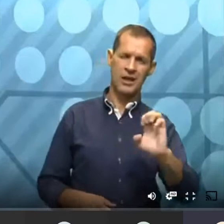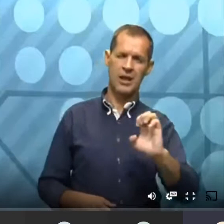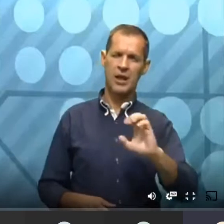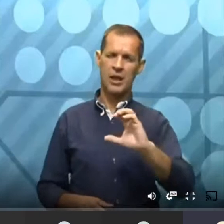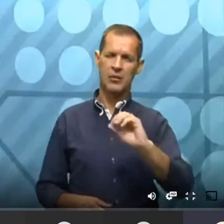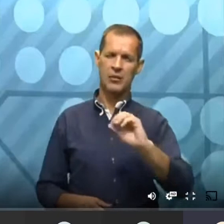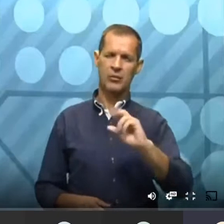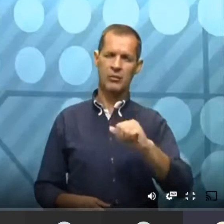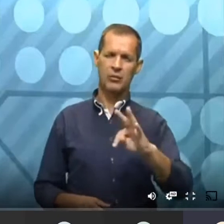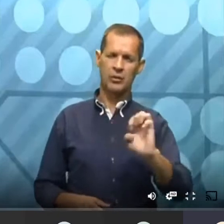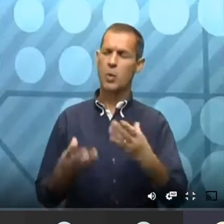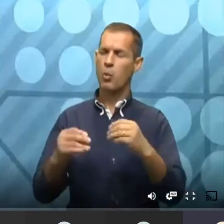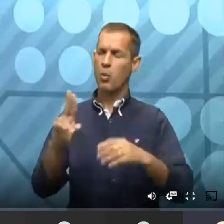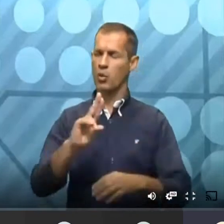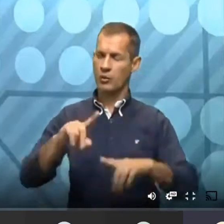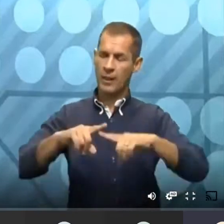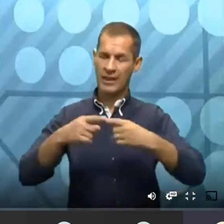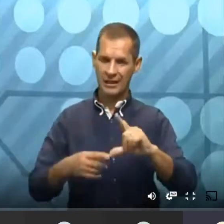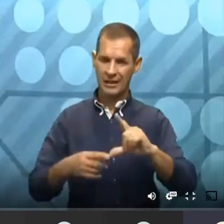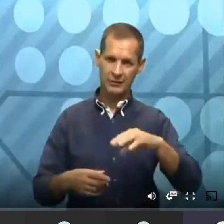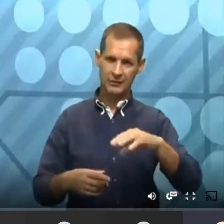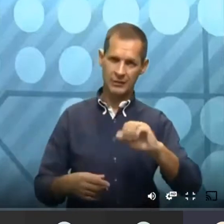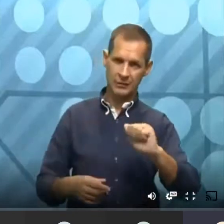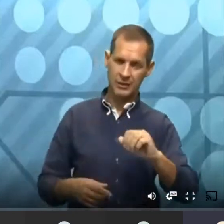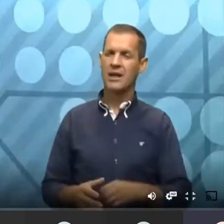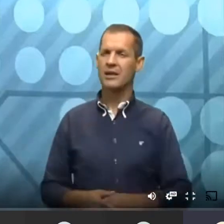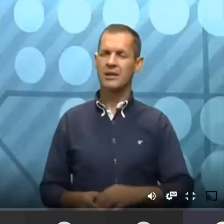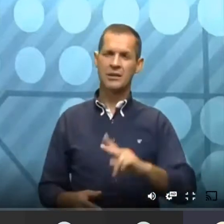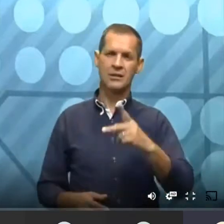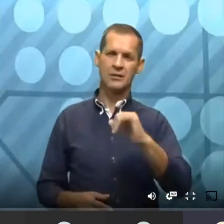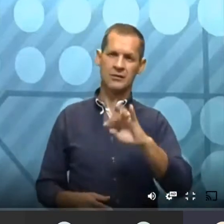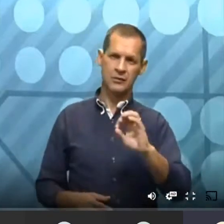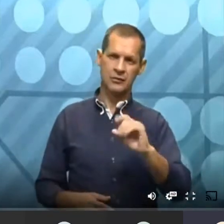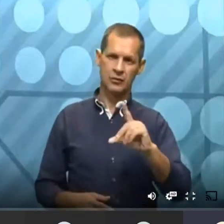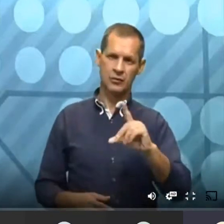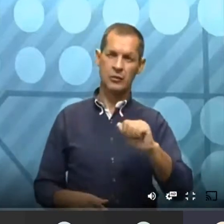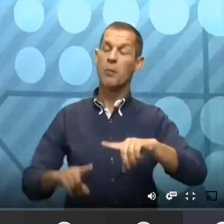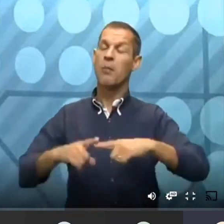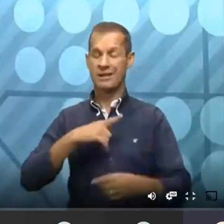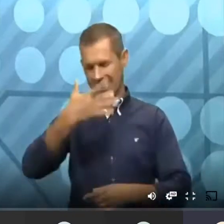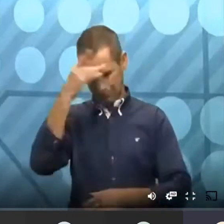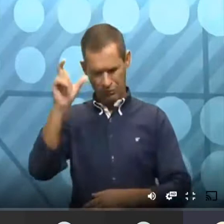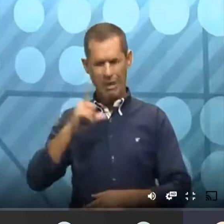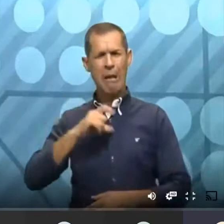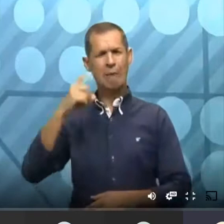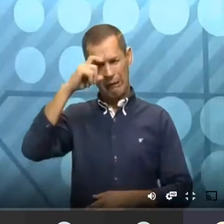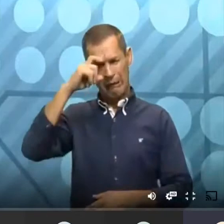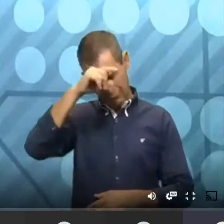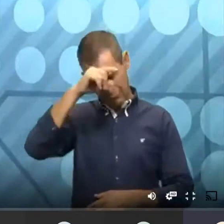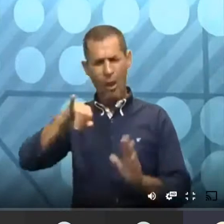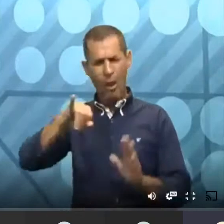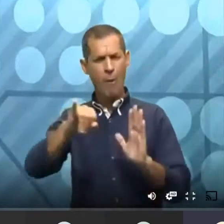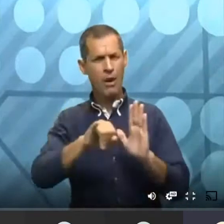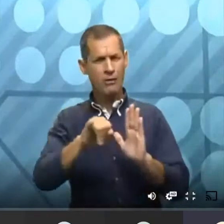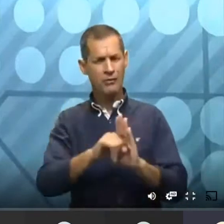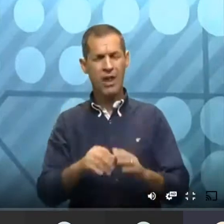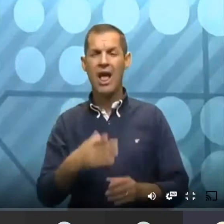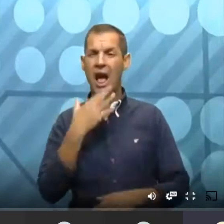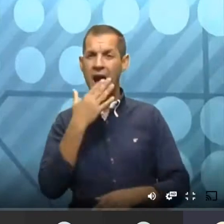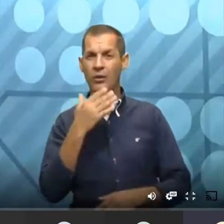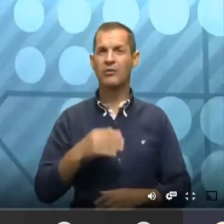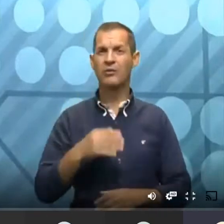corante muito utilizado, né, nas lâminas de histologia. E algumas pessoas têm dificuldade para identificar